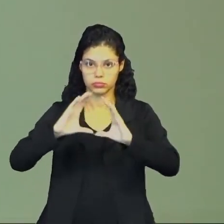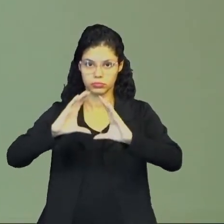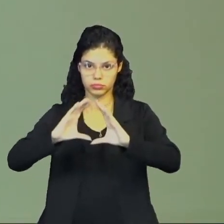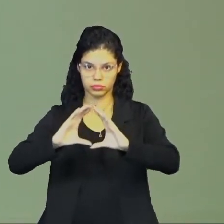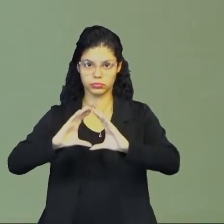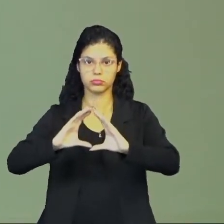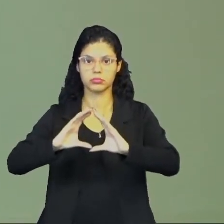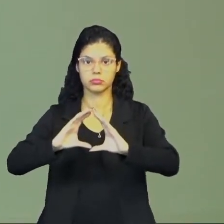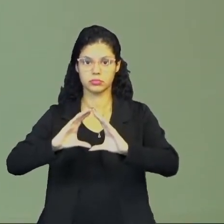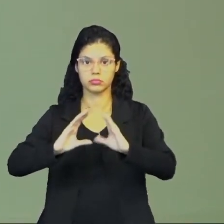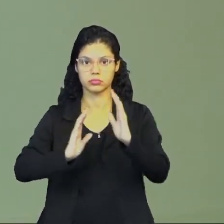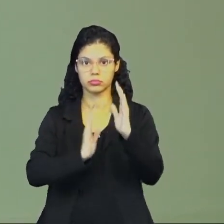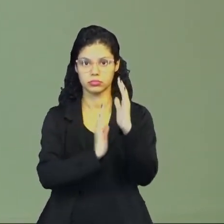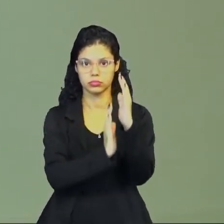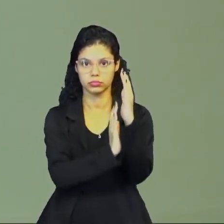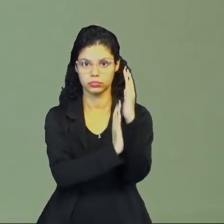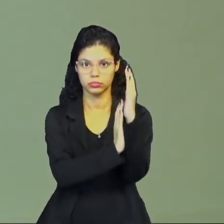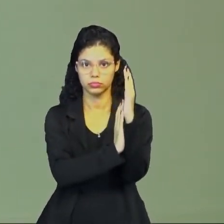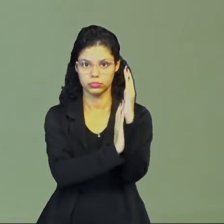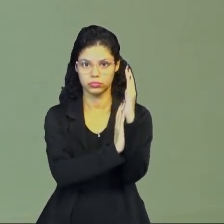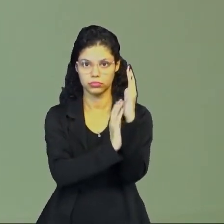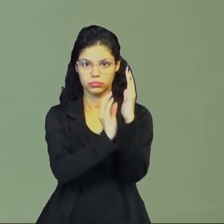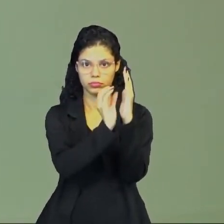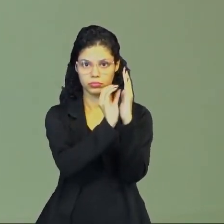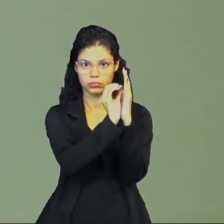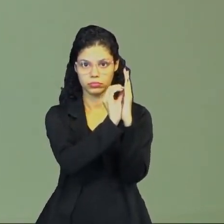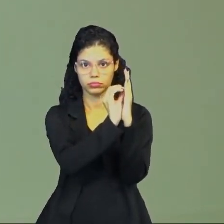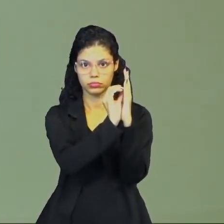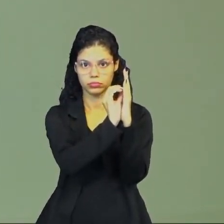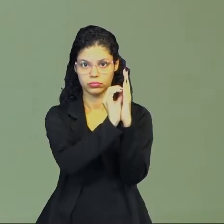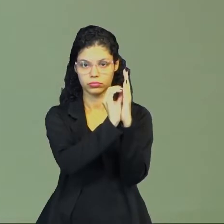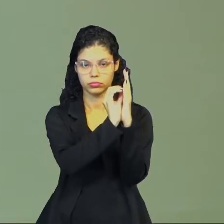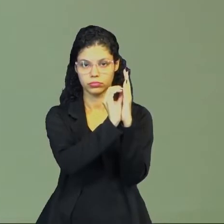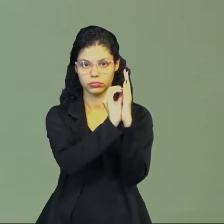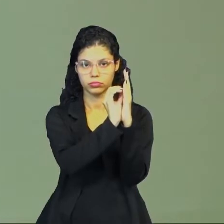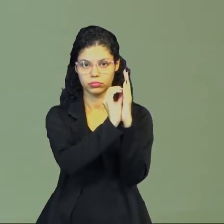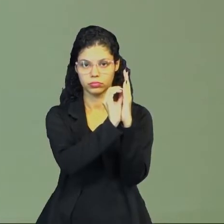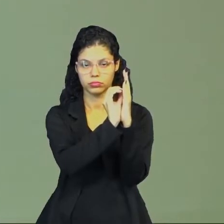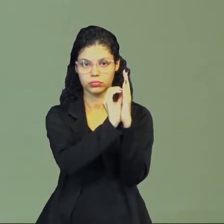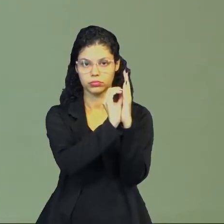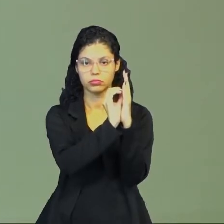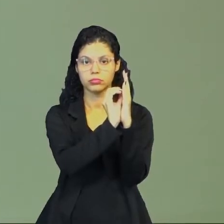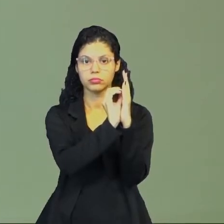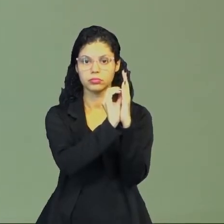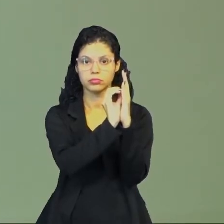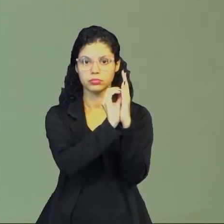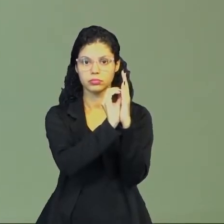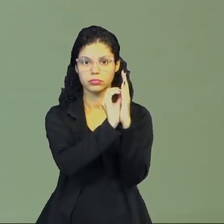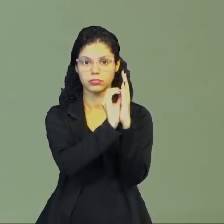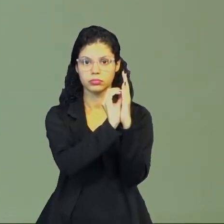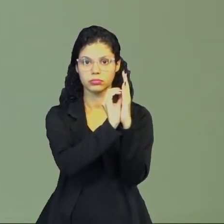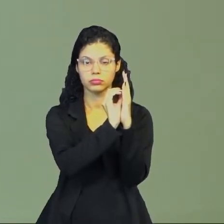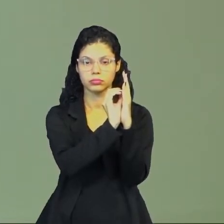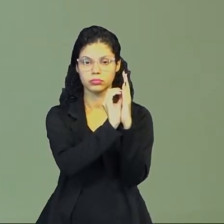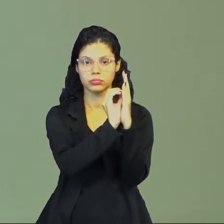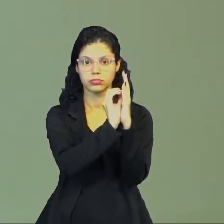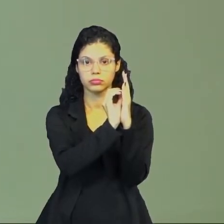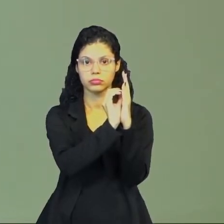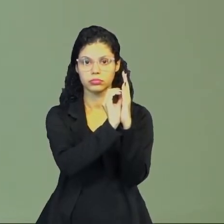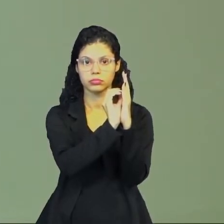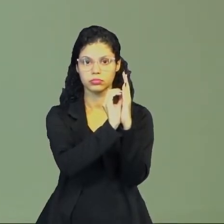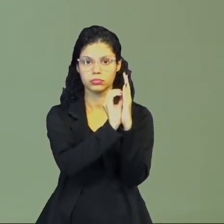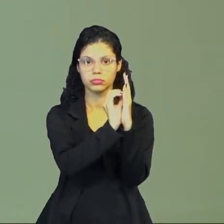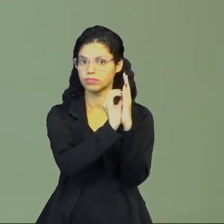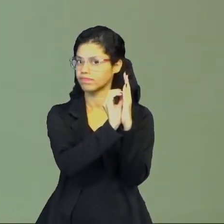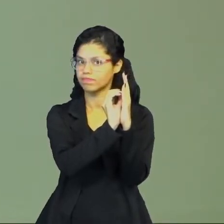do útero que se chama endométrio. Lá, ele fica lá como se basicamente acontecesse uma gravidez. Só que não houve